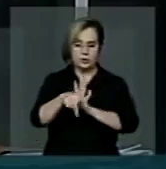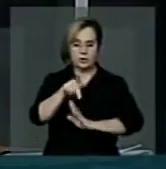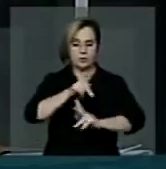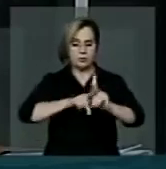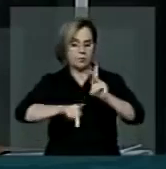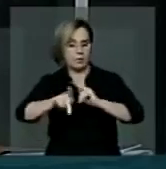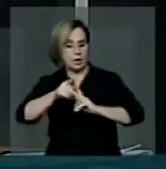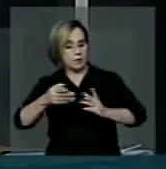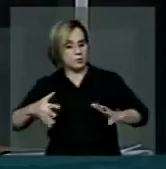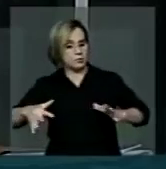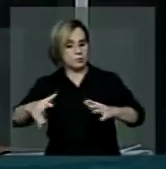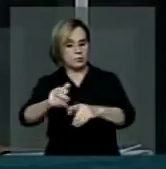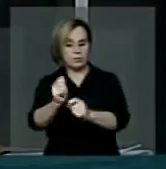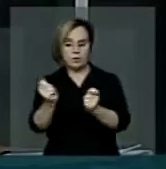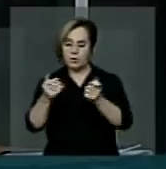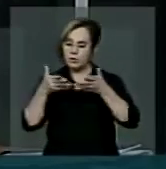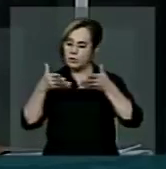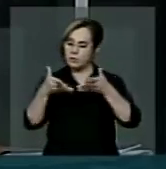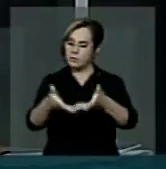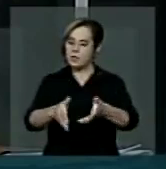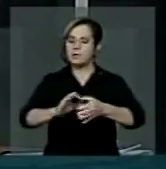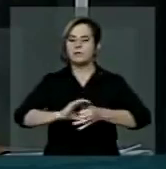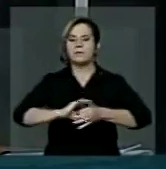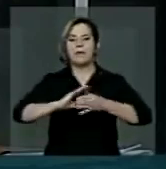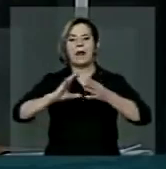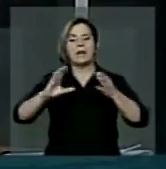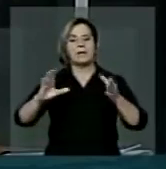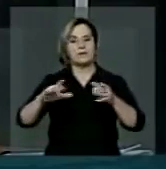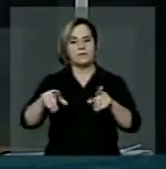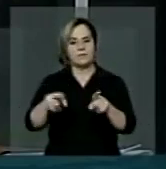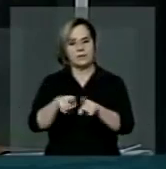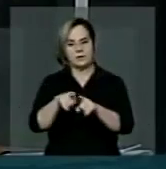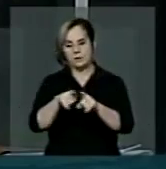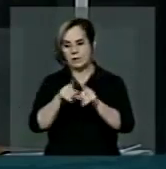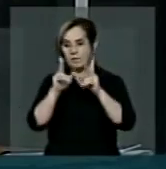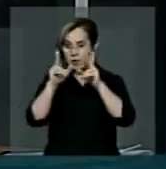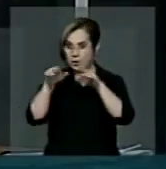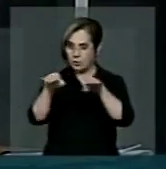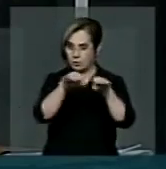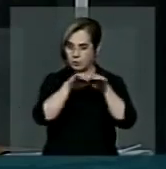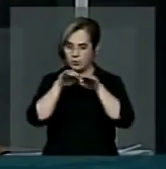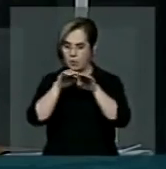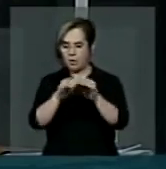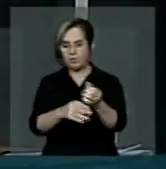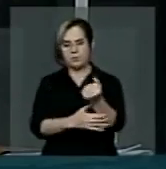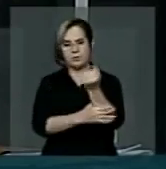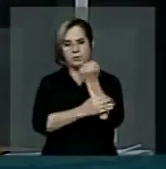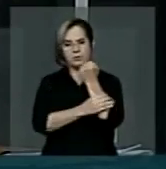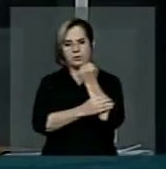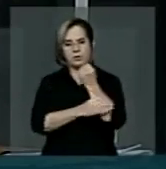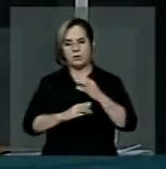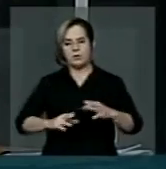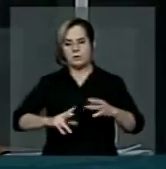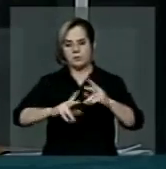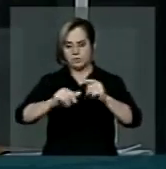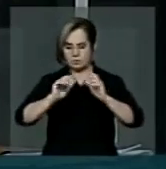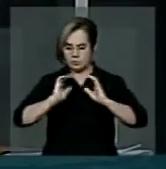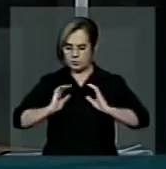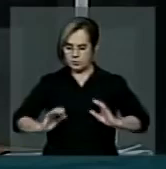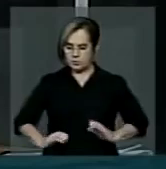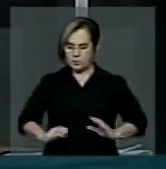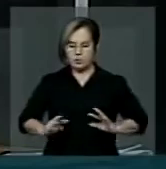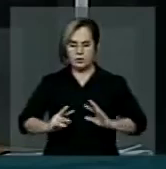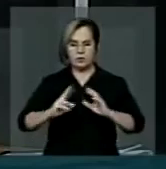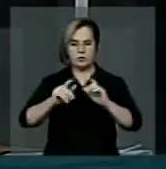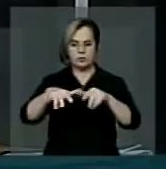possam participar livremente, ou pelo menos na mesma medida assegurada aos demais cidadãos em todos os